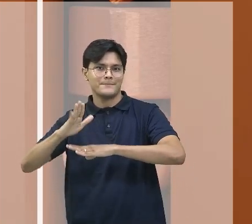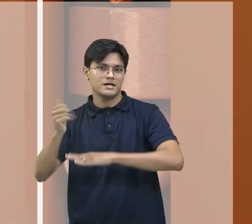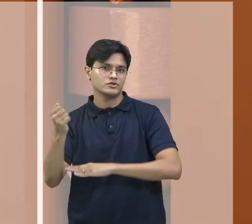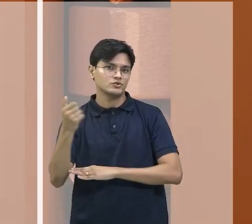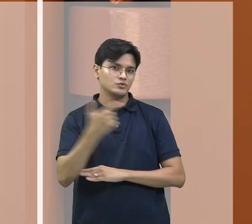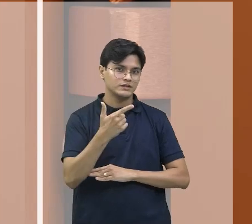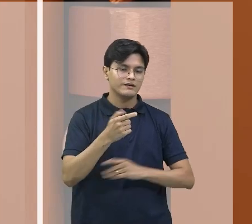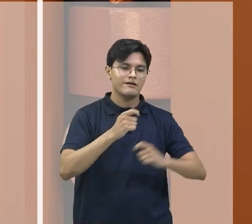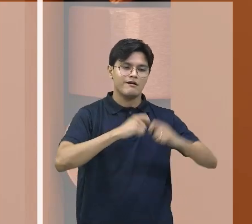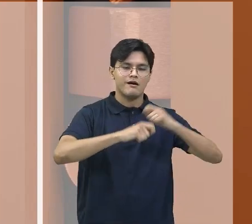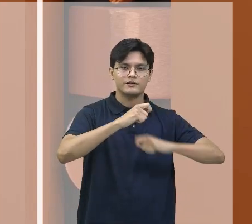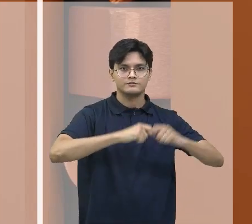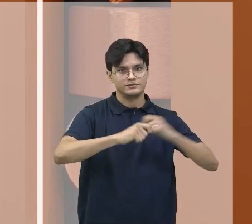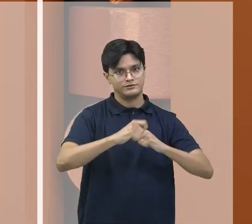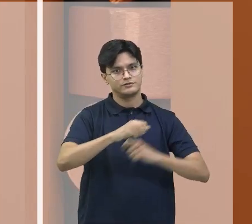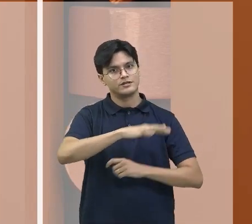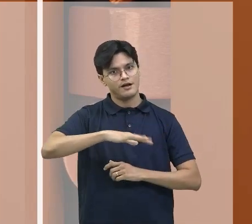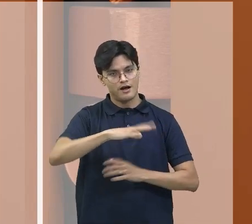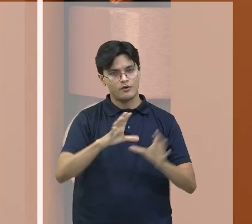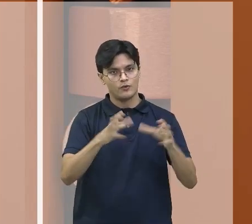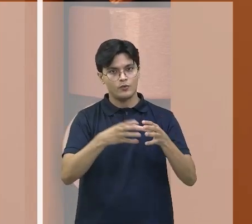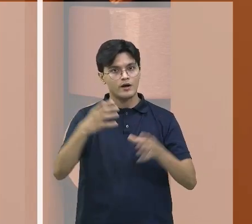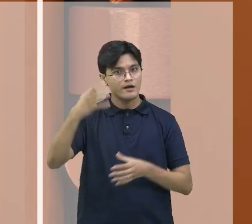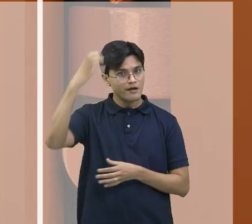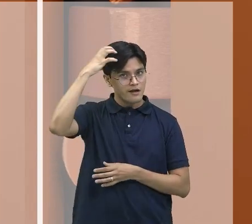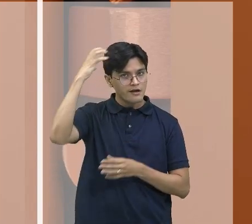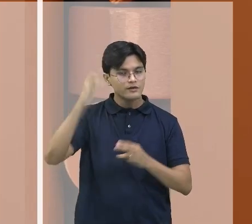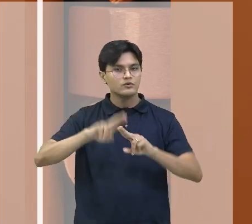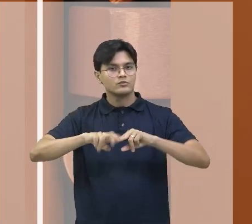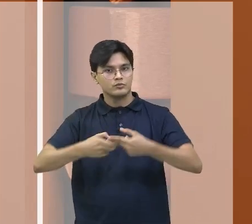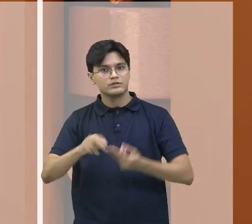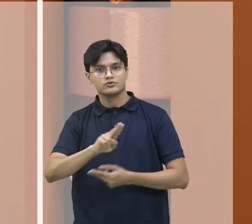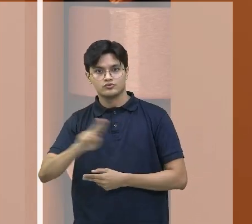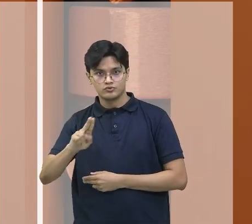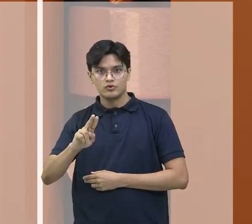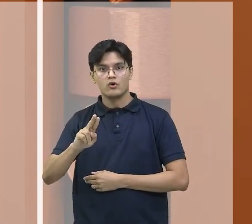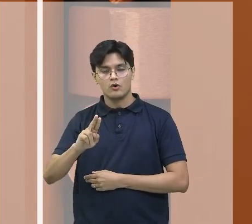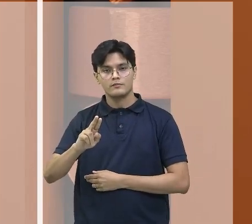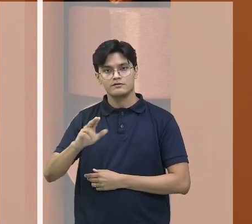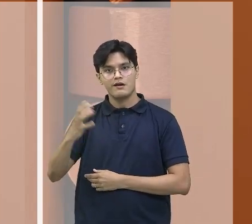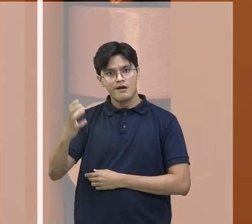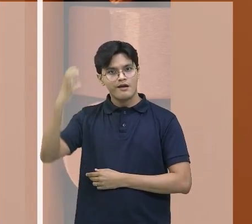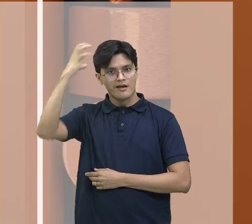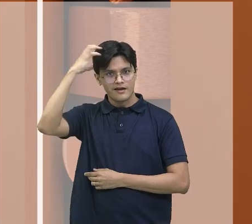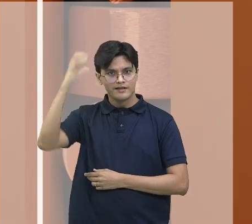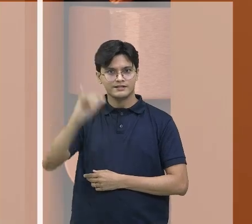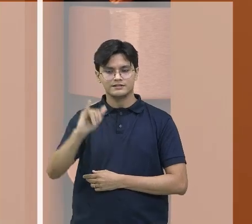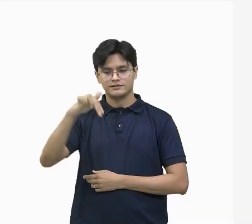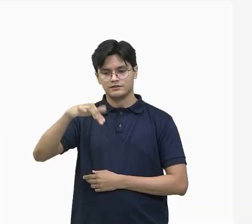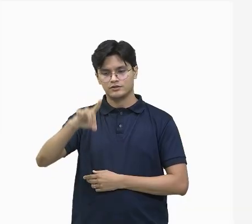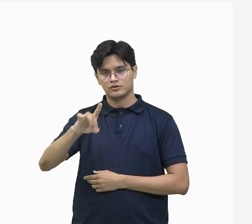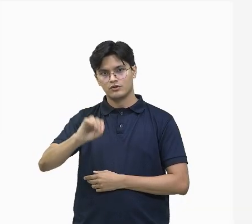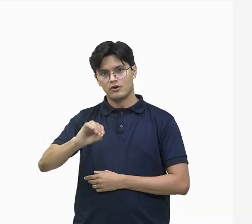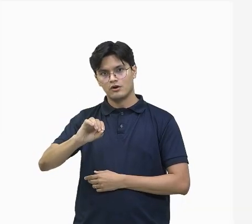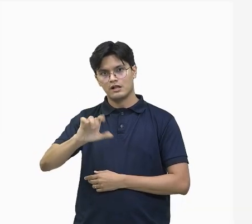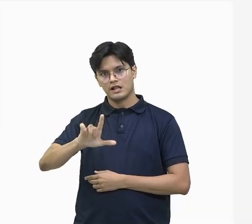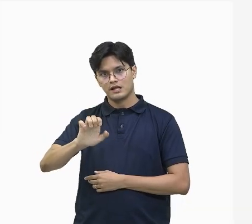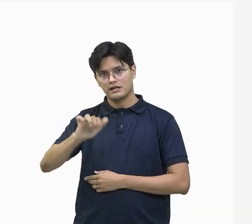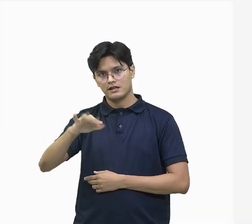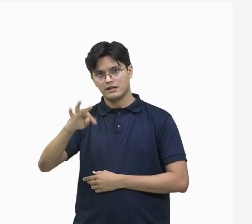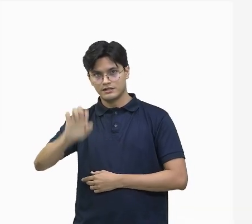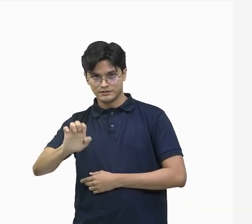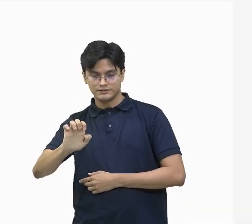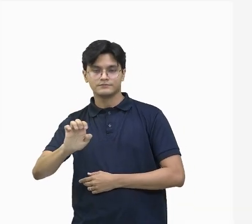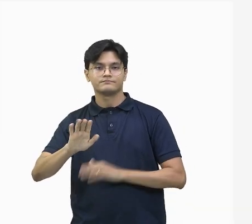a administração do reino. Por isso, então, o nome, reis indolentes. Continuemos, então, esses